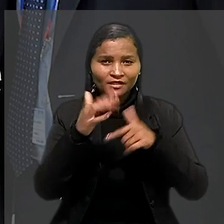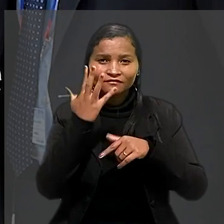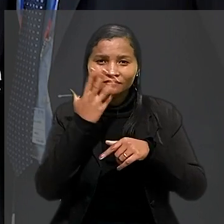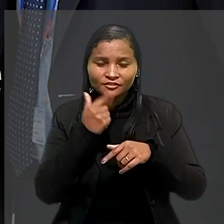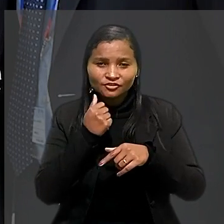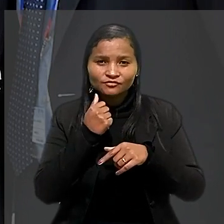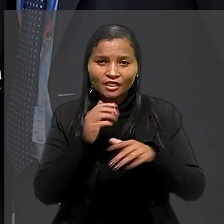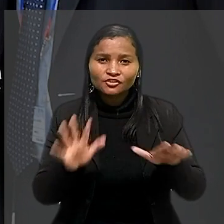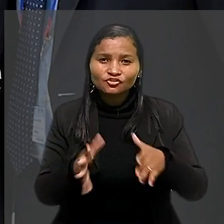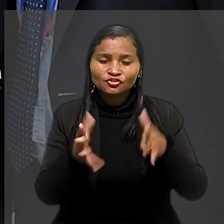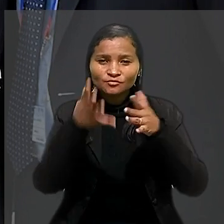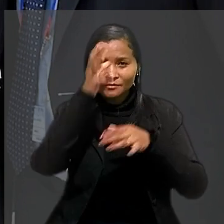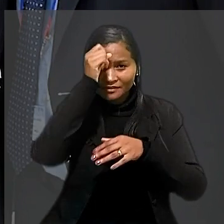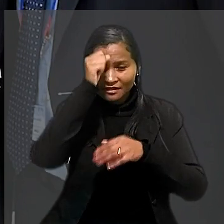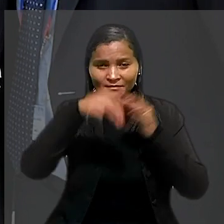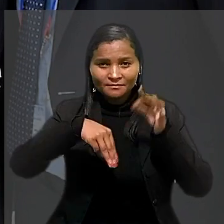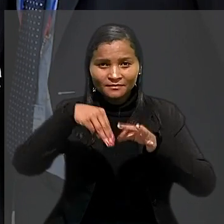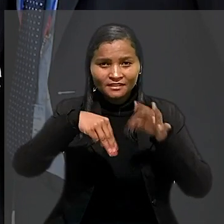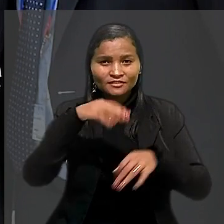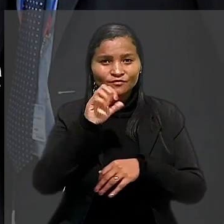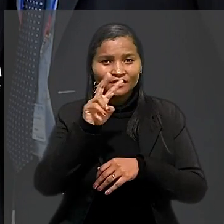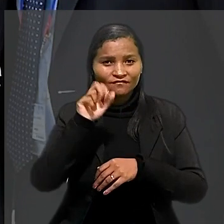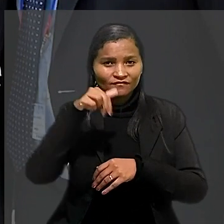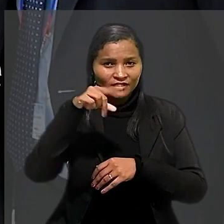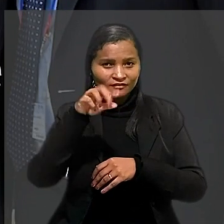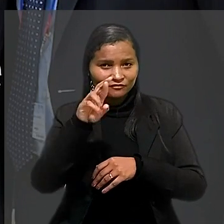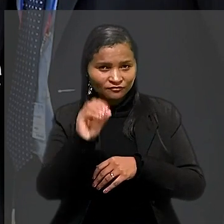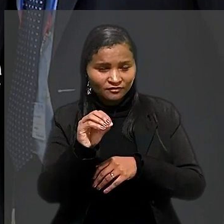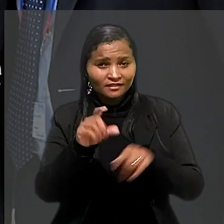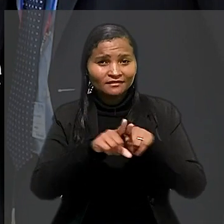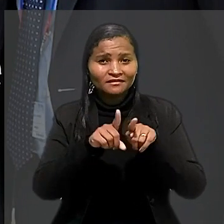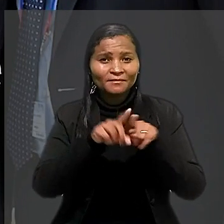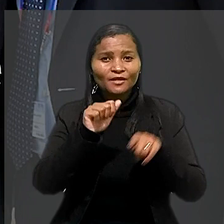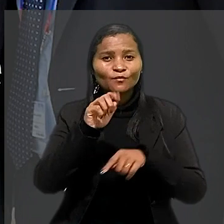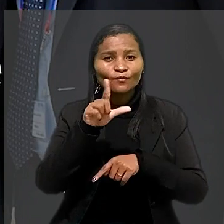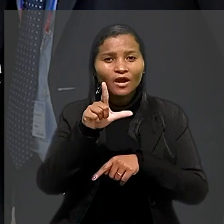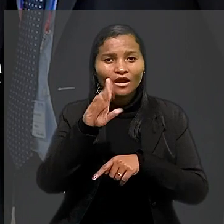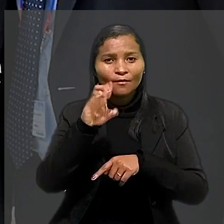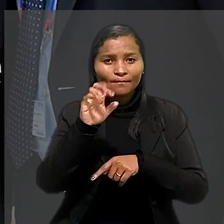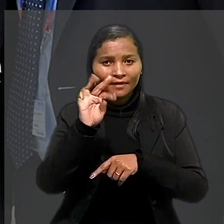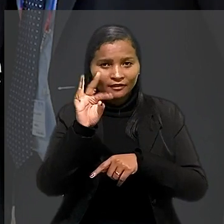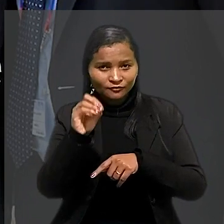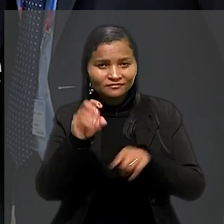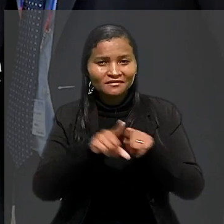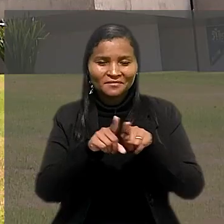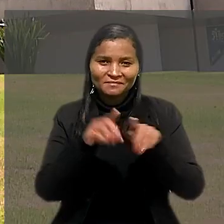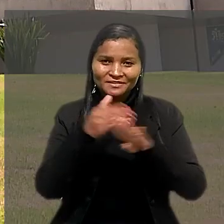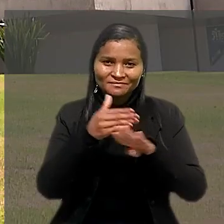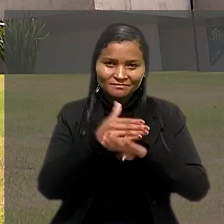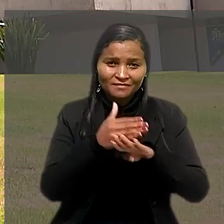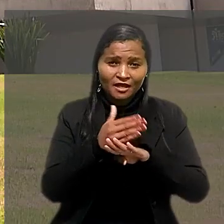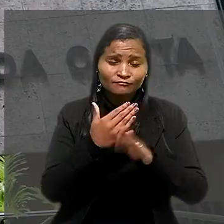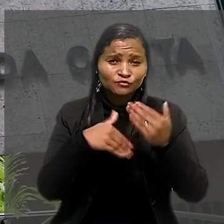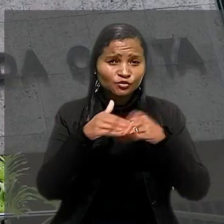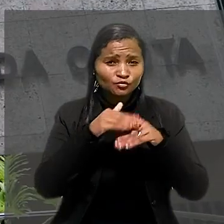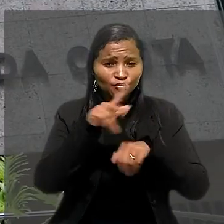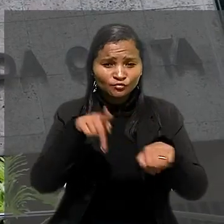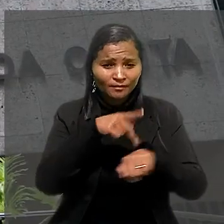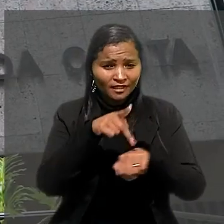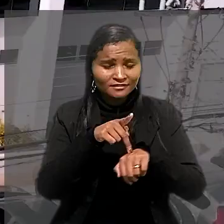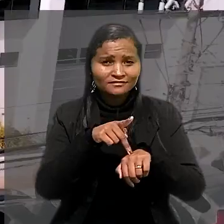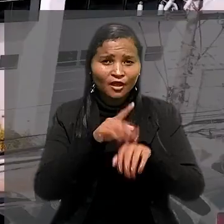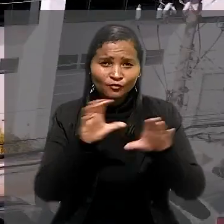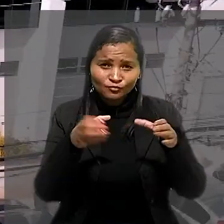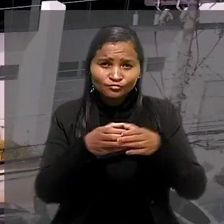à Aprendizagem, ministro Evandro Valadão, e o ministro Alberto Balazeiro também participaram do encontro. Em todo o país, um mutirão